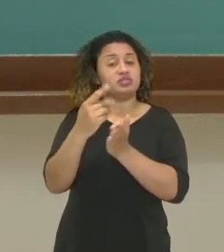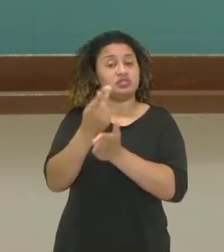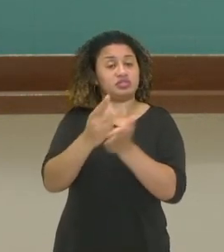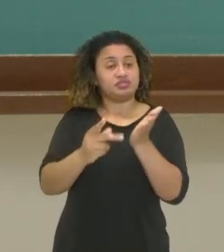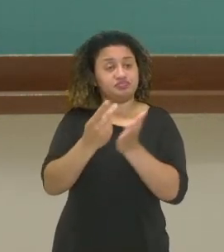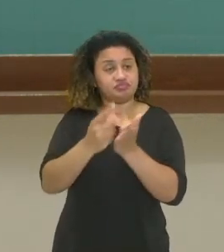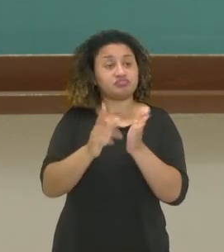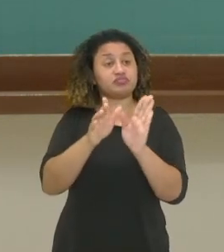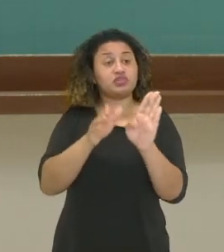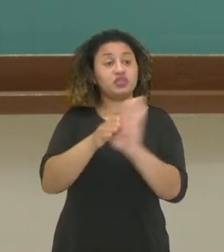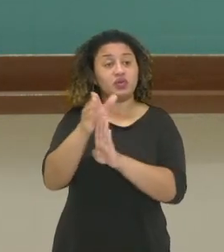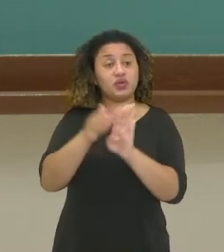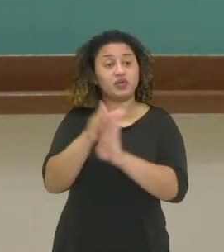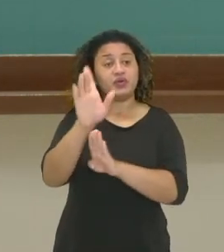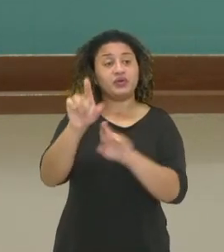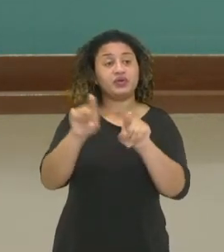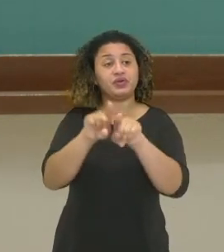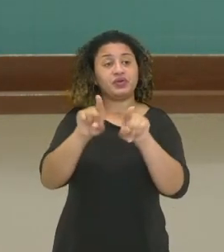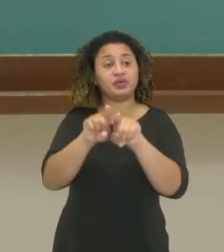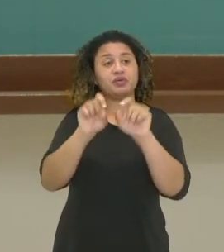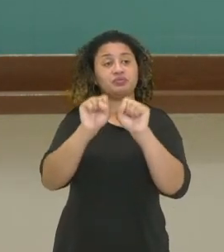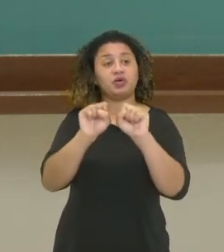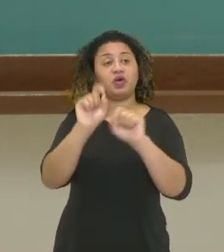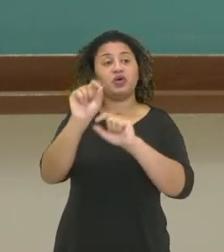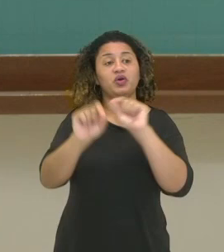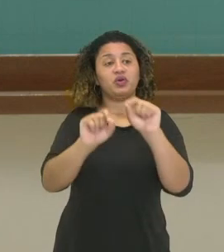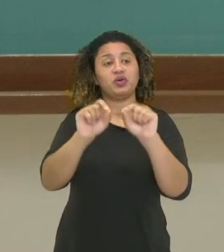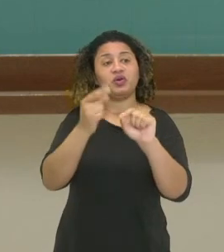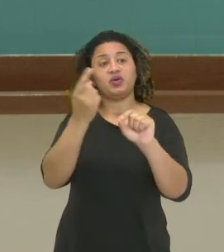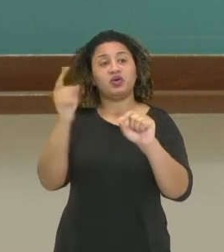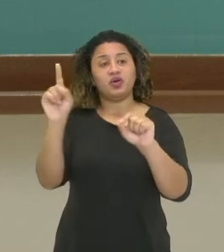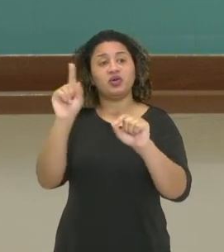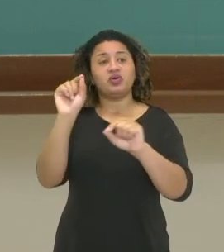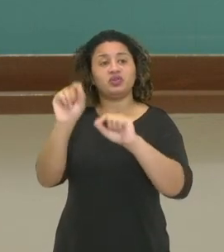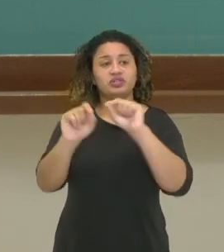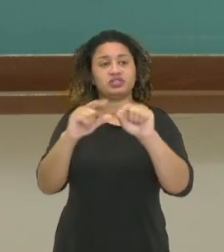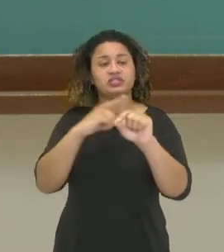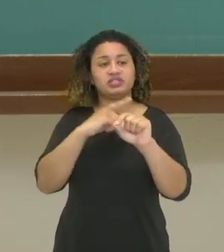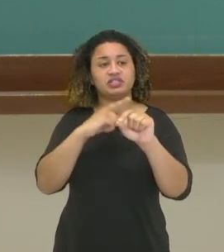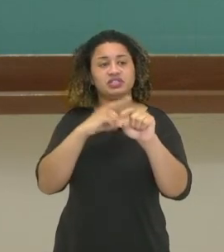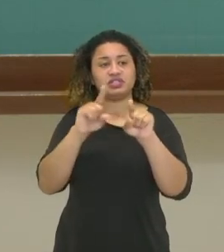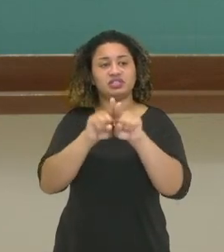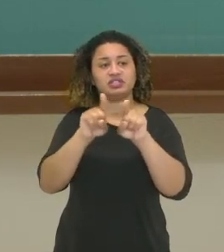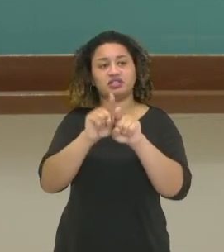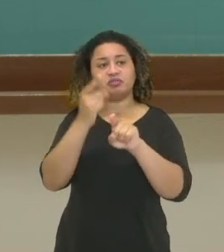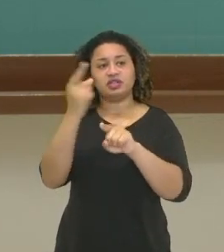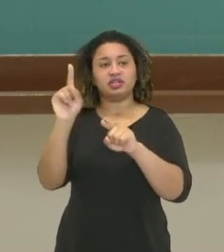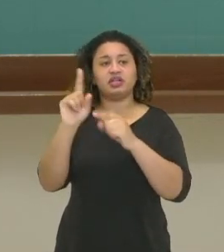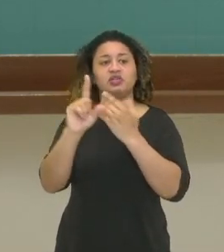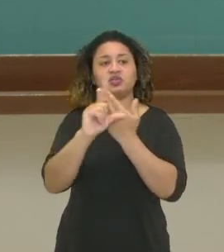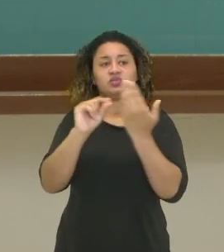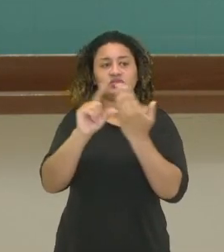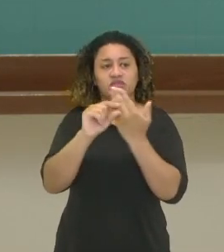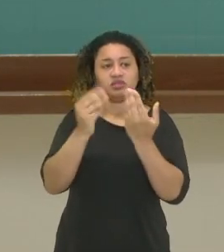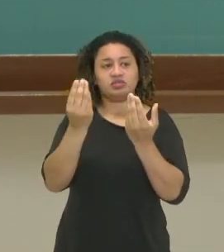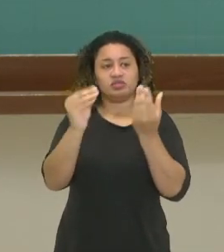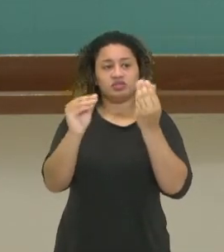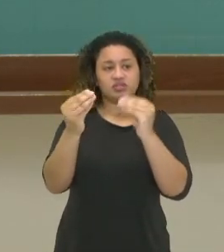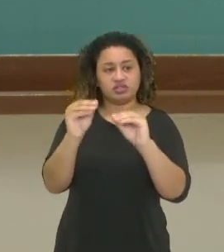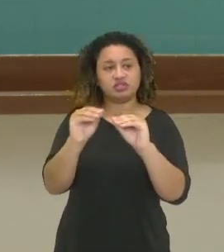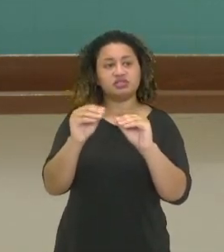eu te sugiro ainda, né? Você poderia pegar as outras aqui, de outros autores, e colocar.